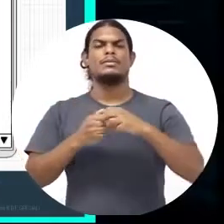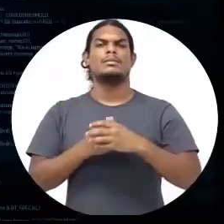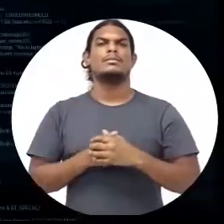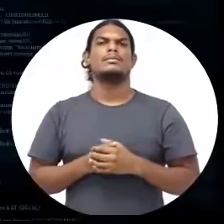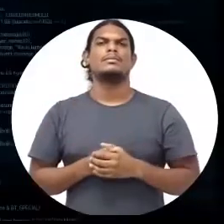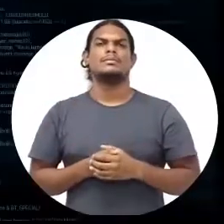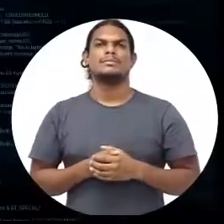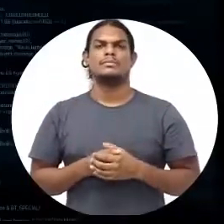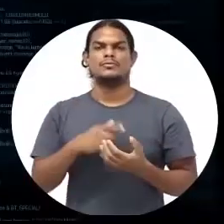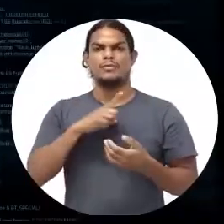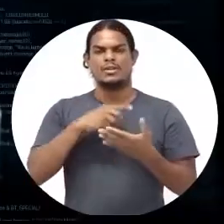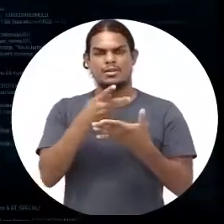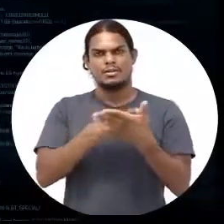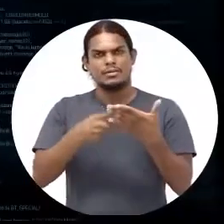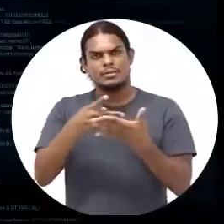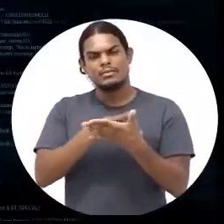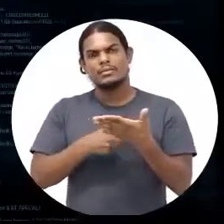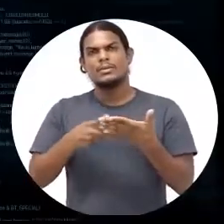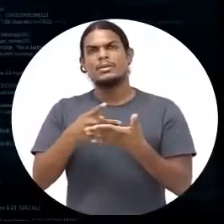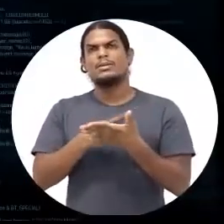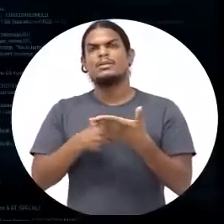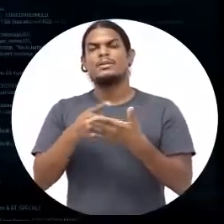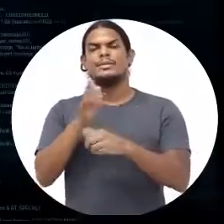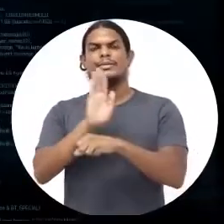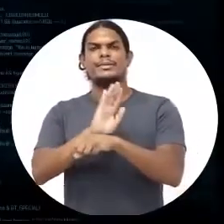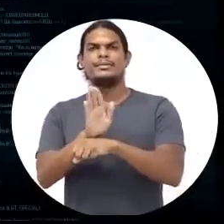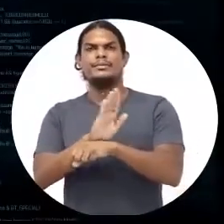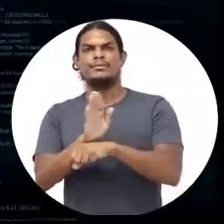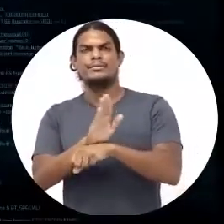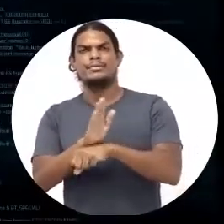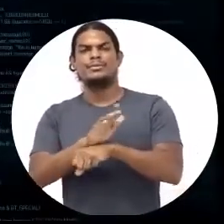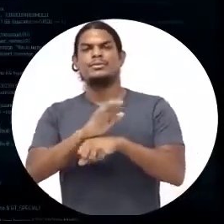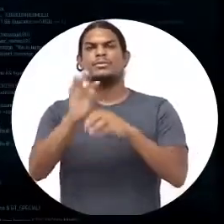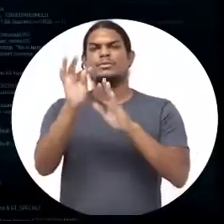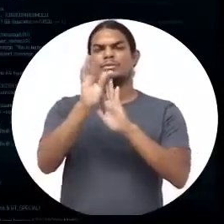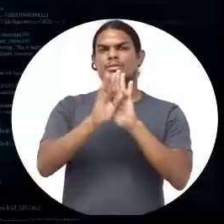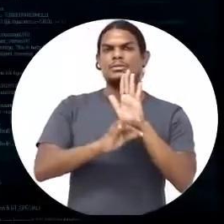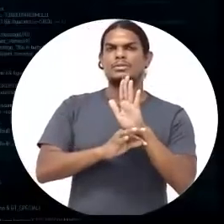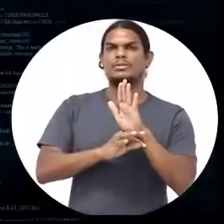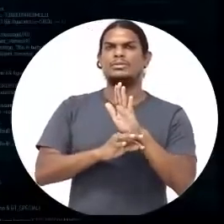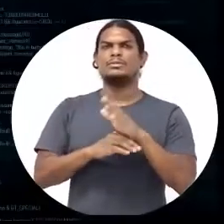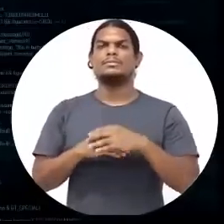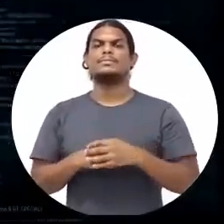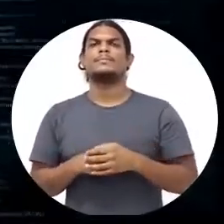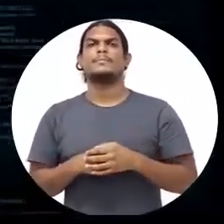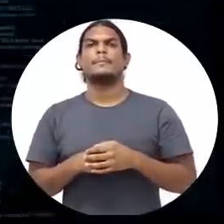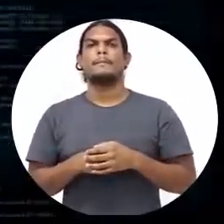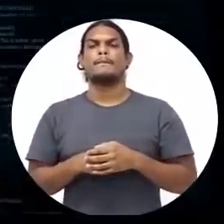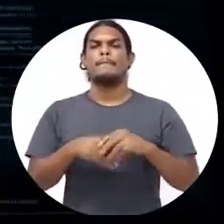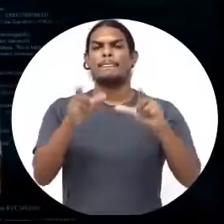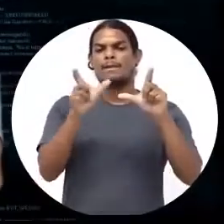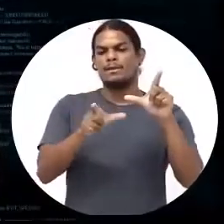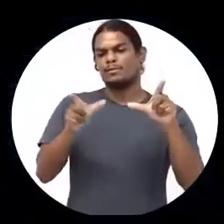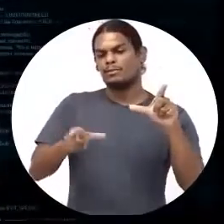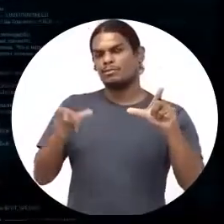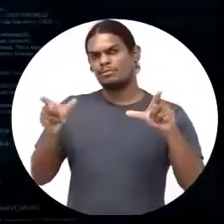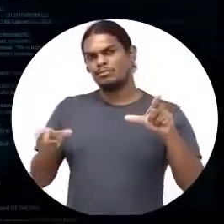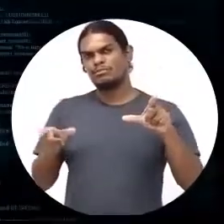ter imagem, onde vai ter vídeo, onde vai ter título, onde vai ter menu, onde vai